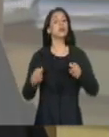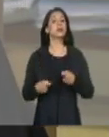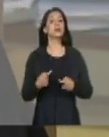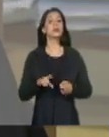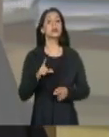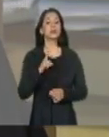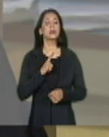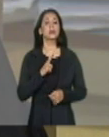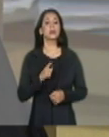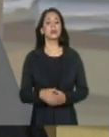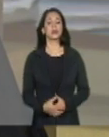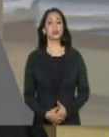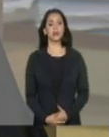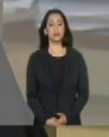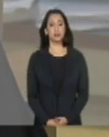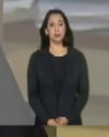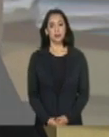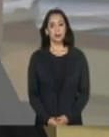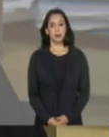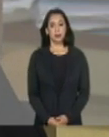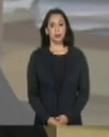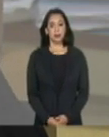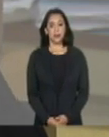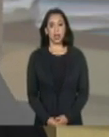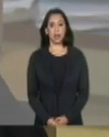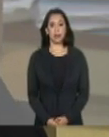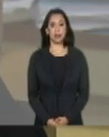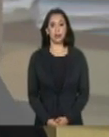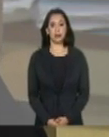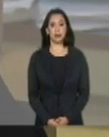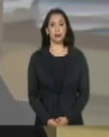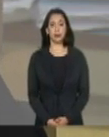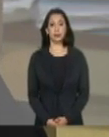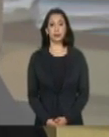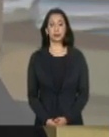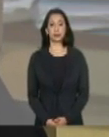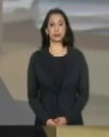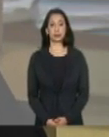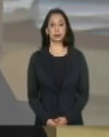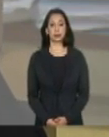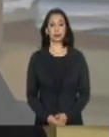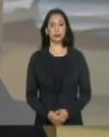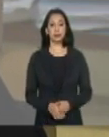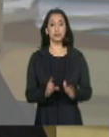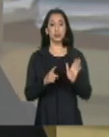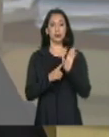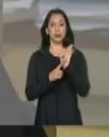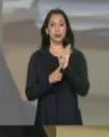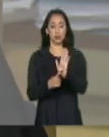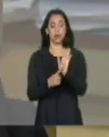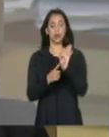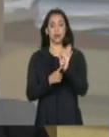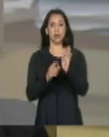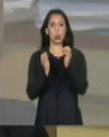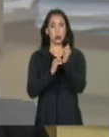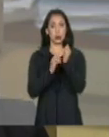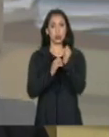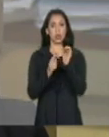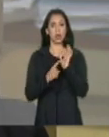Excelência suscitou, a questão da quebra de sigilo ou da receita